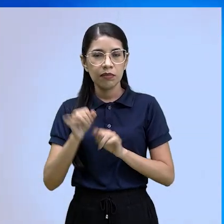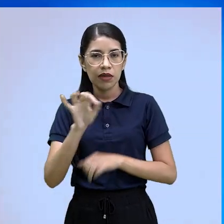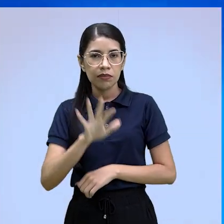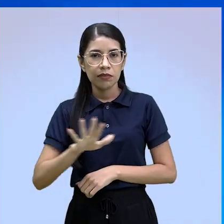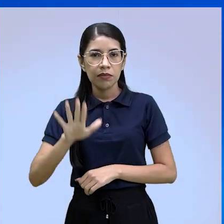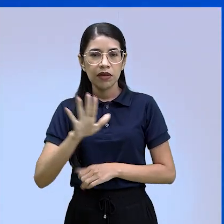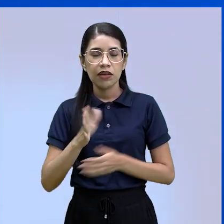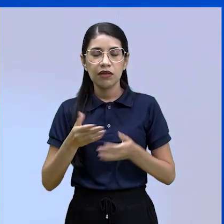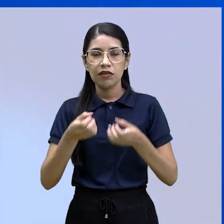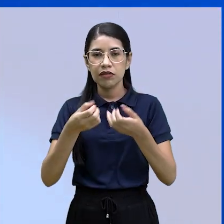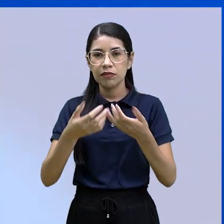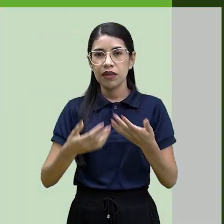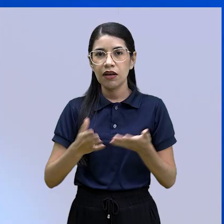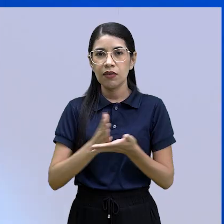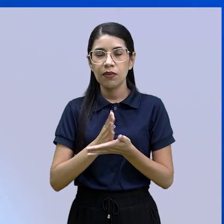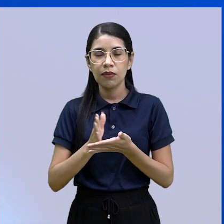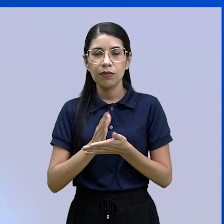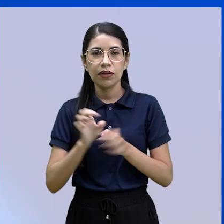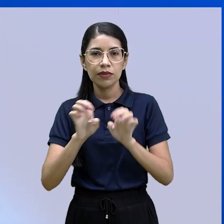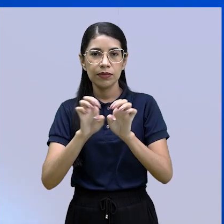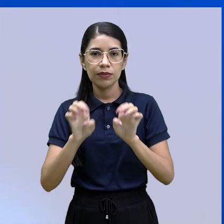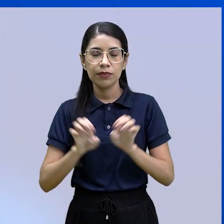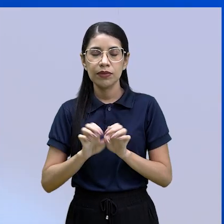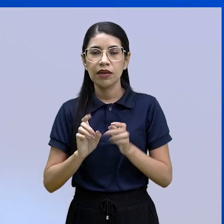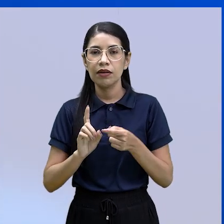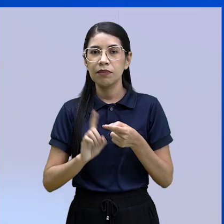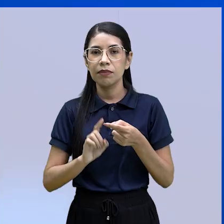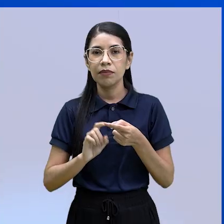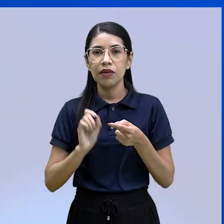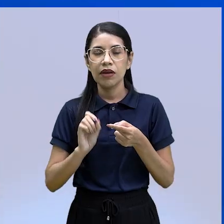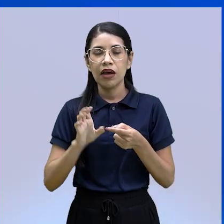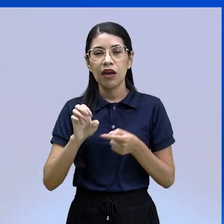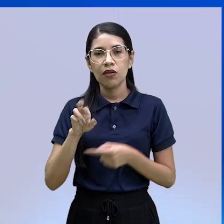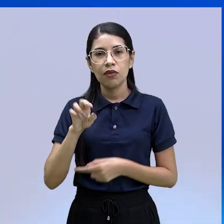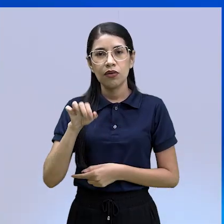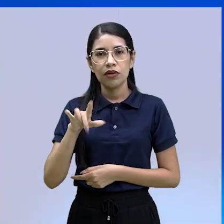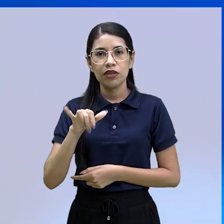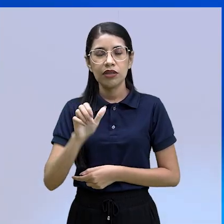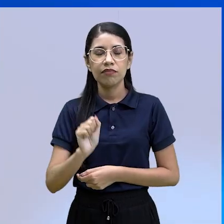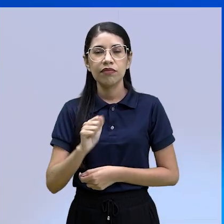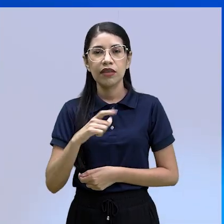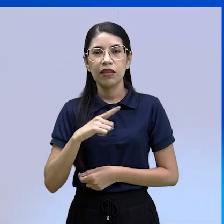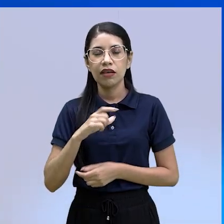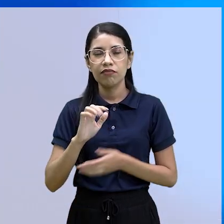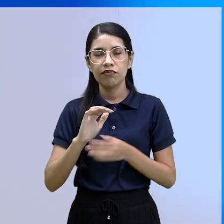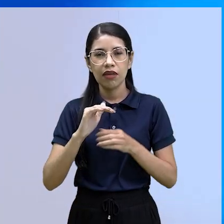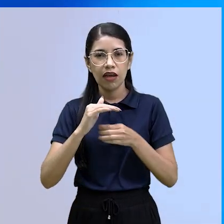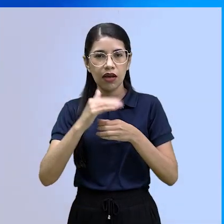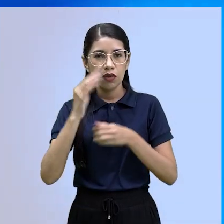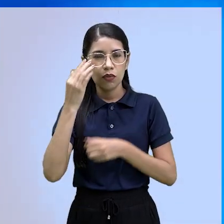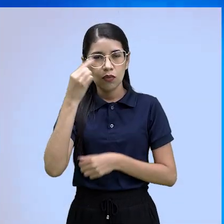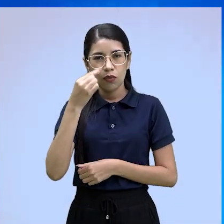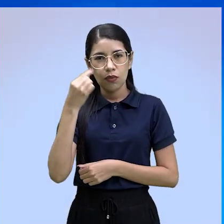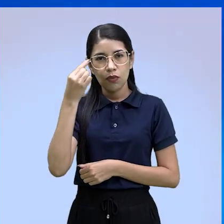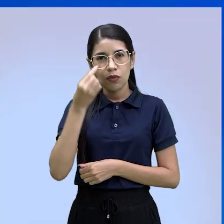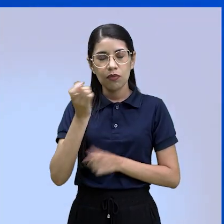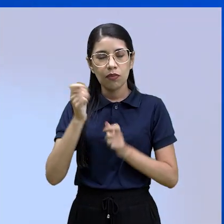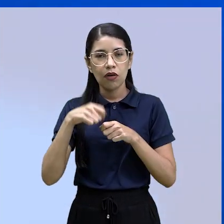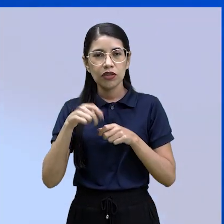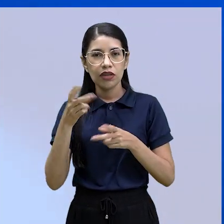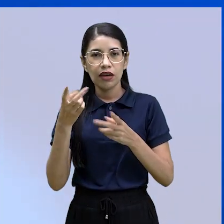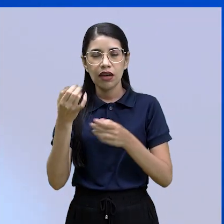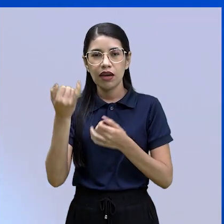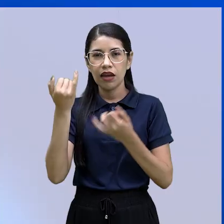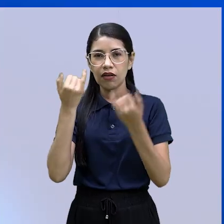falar para vocês algumas estruturas. A primeira dela é a córnea, uma camada transparente que permite a entrada da luz